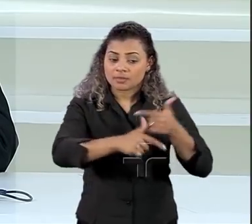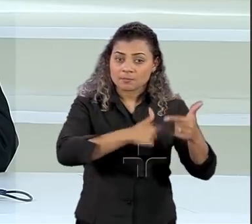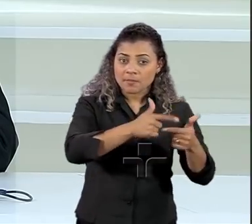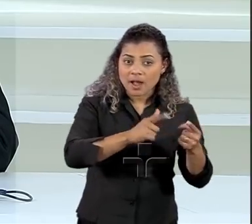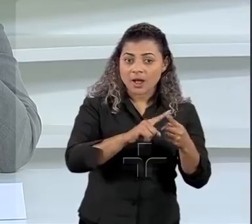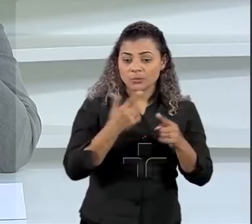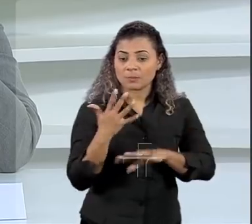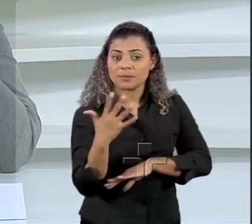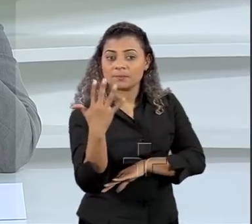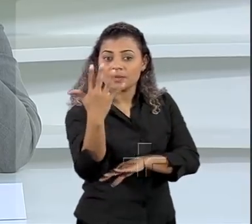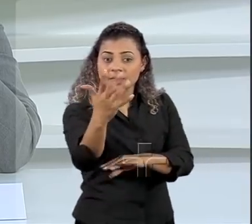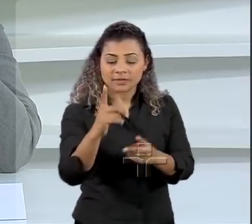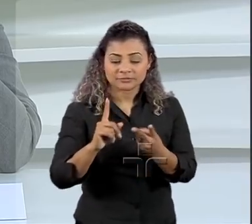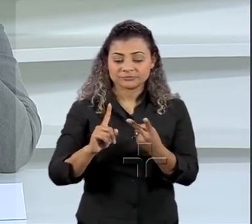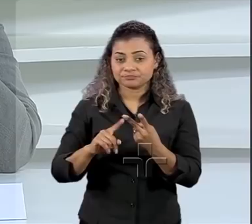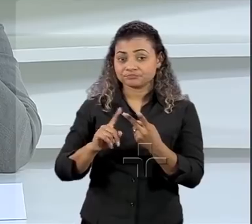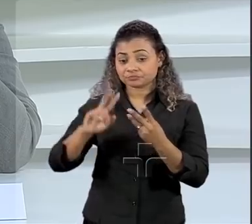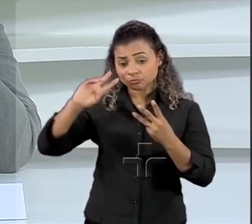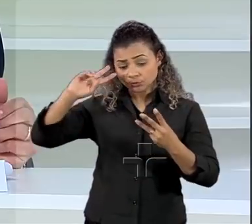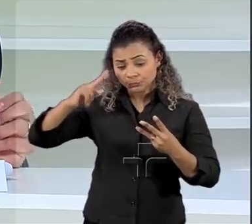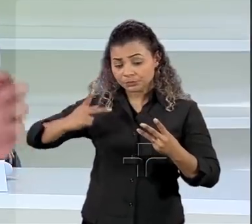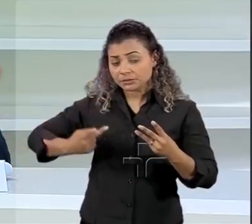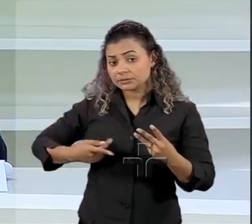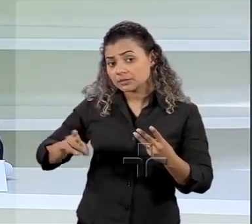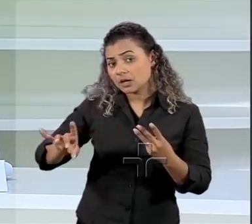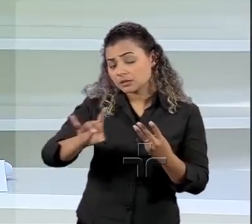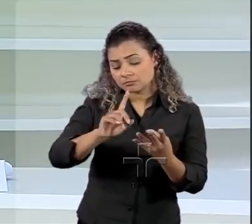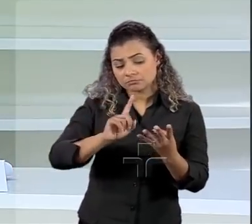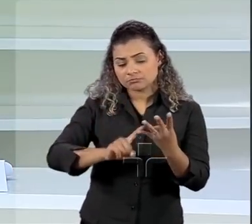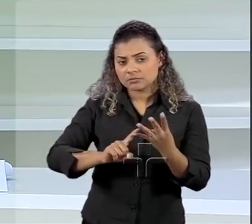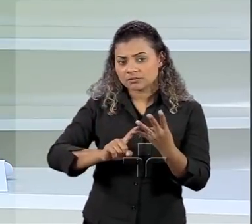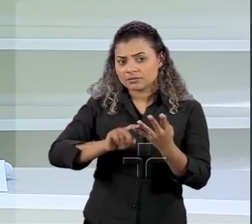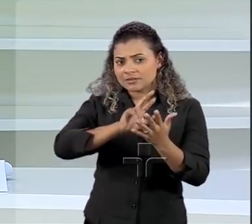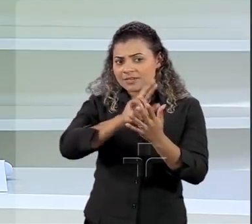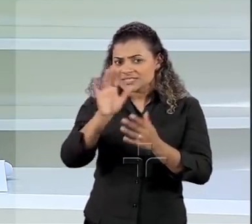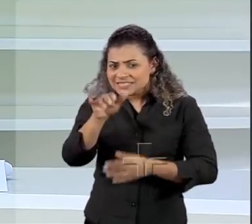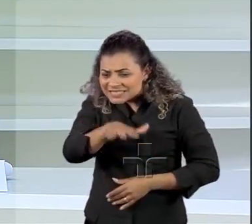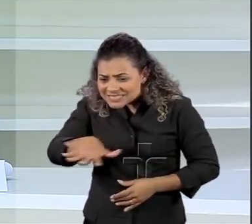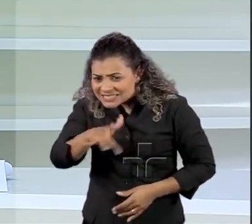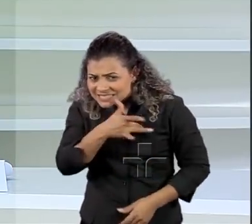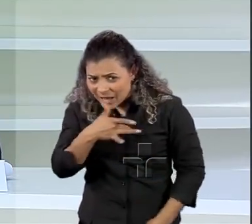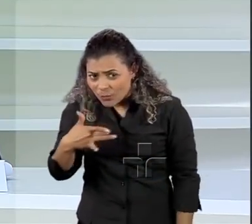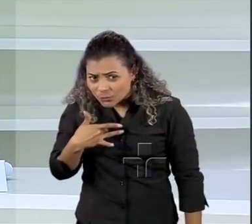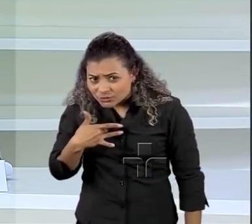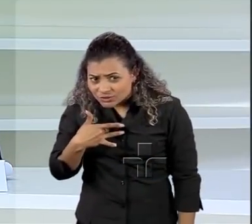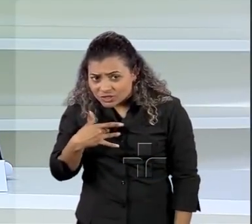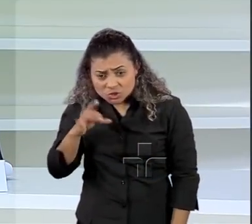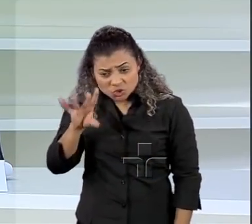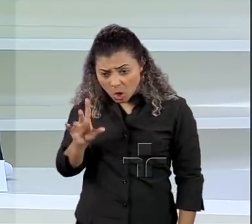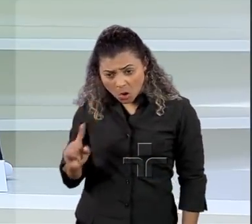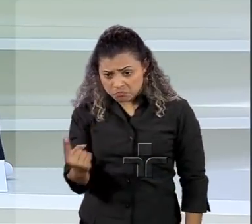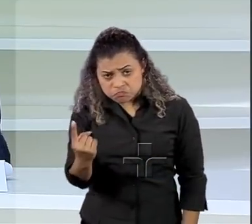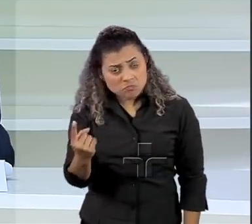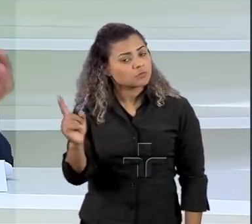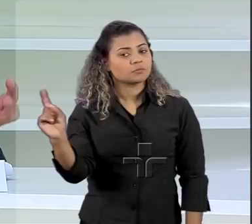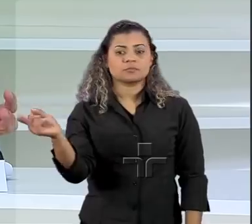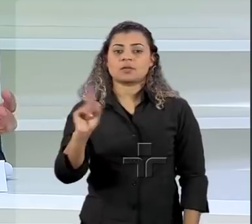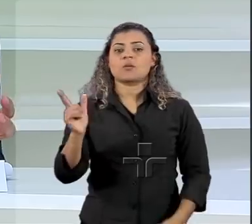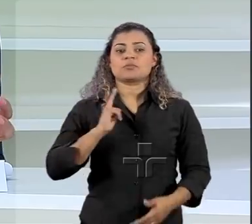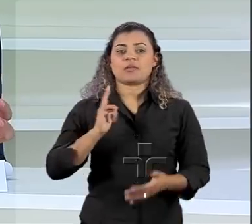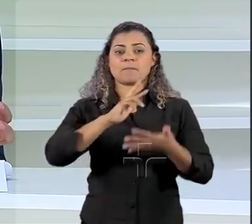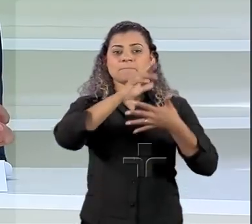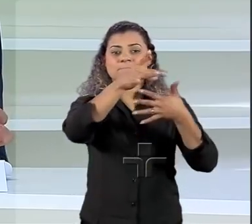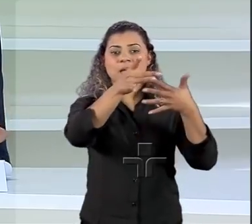ambiente, depende da humanização. Então, quando se olha a saúde, nós temos que objetivar esse